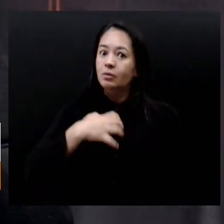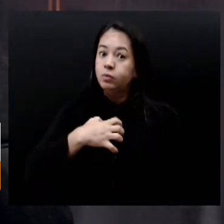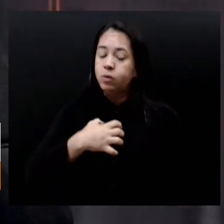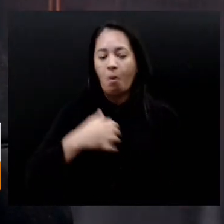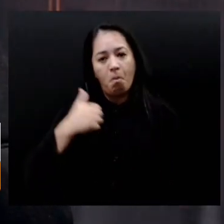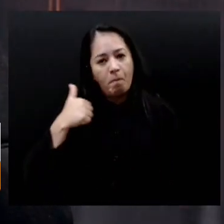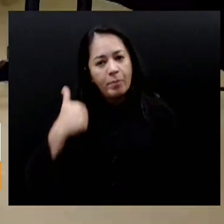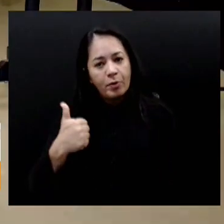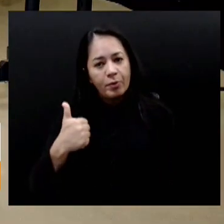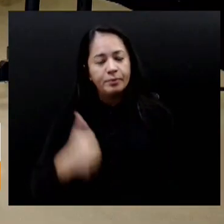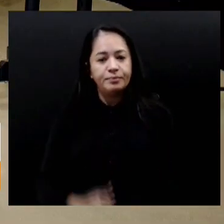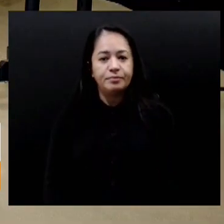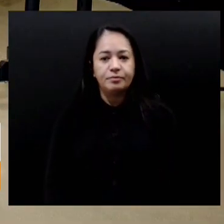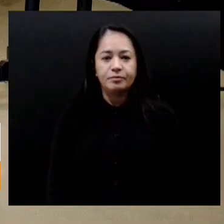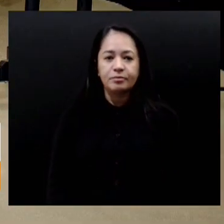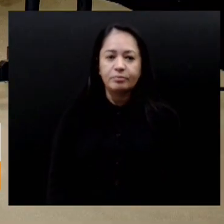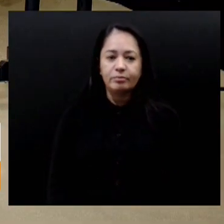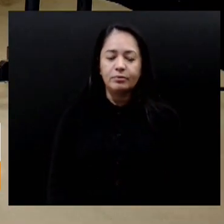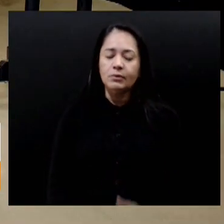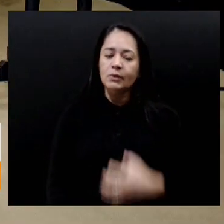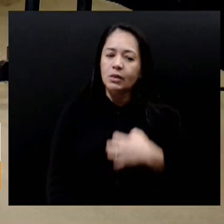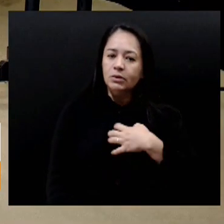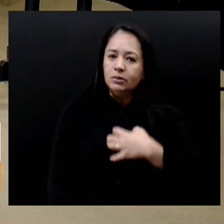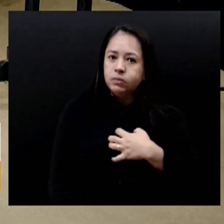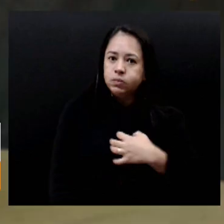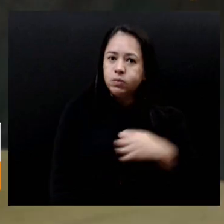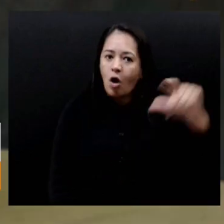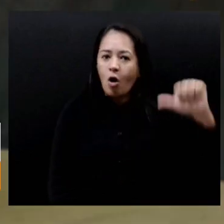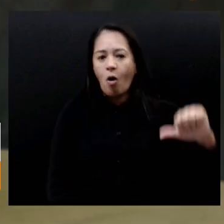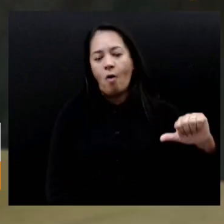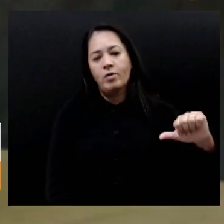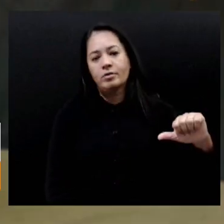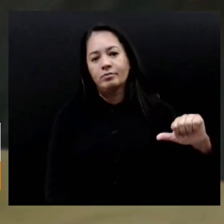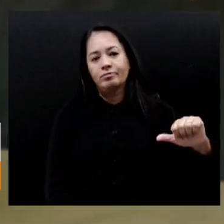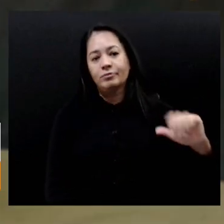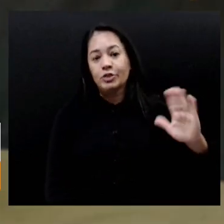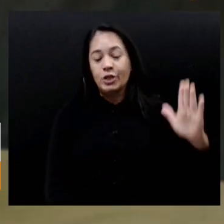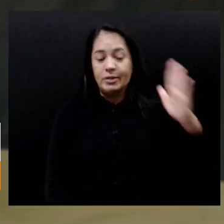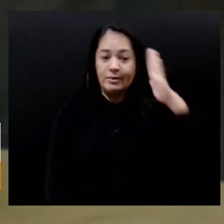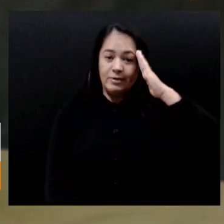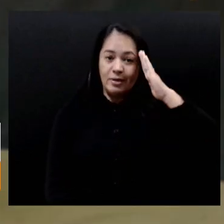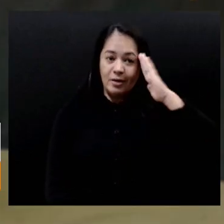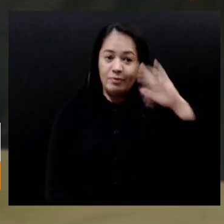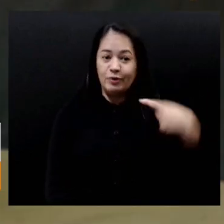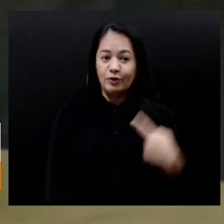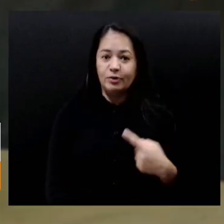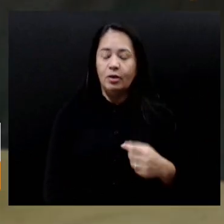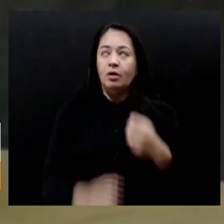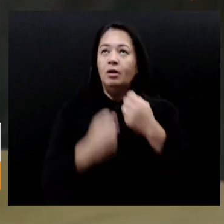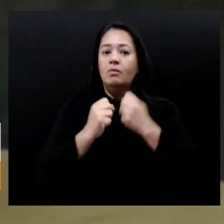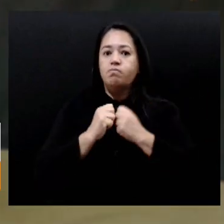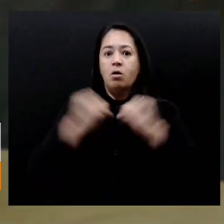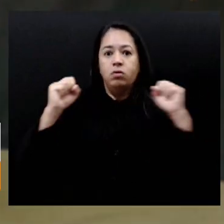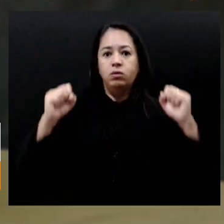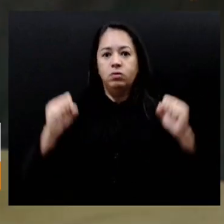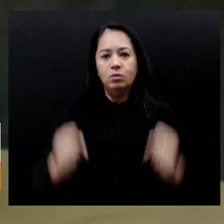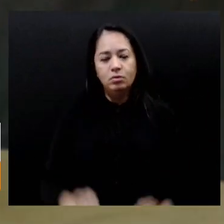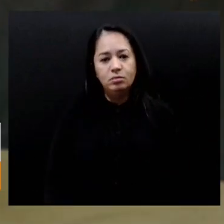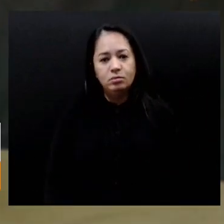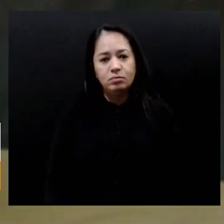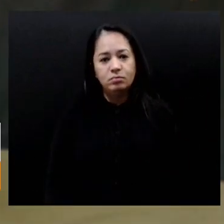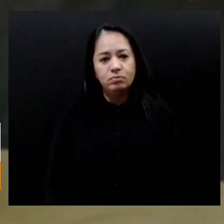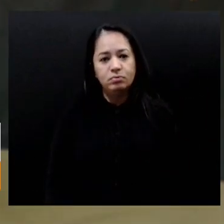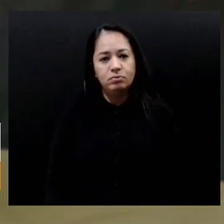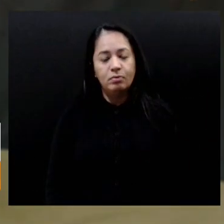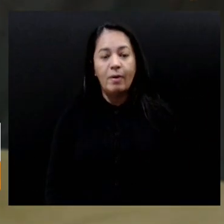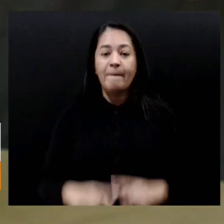a raiva ruim, todo mundo já sabe qual que é, né? Porque é quando a gente explode, mas aí tem uma